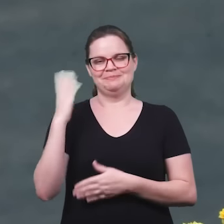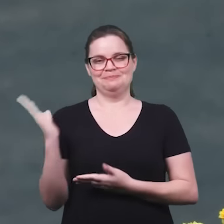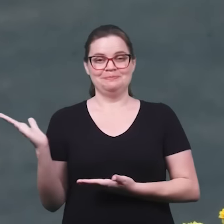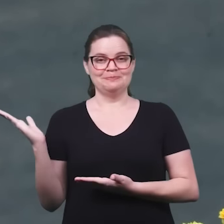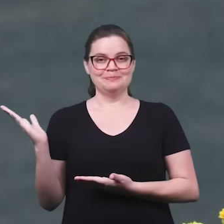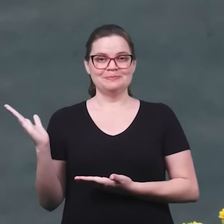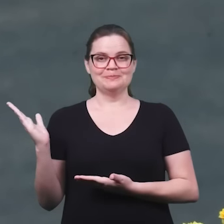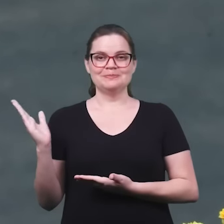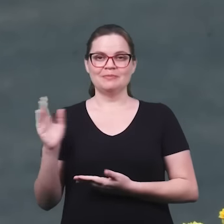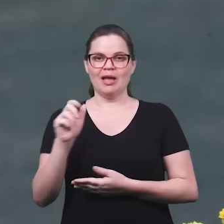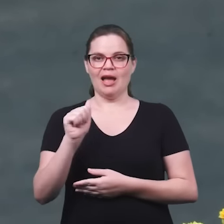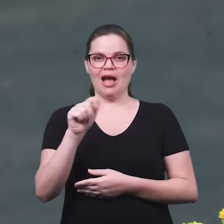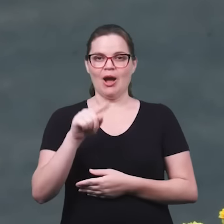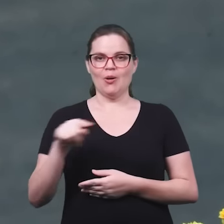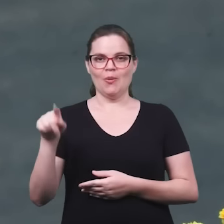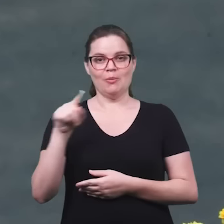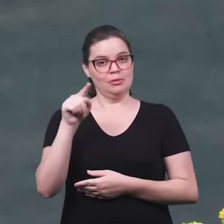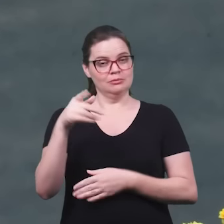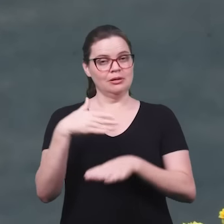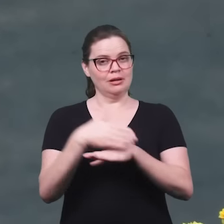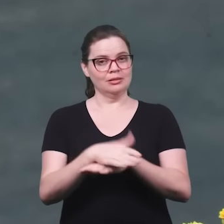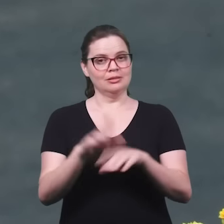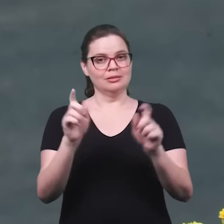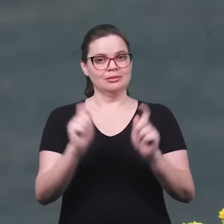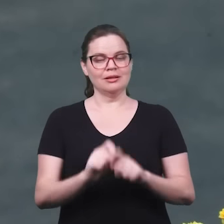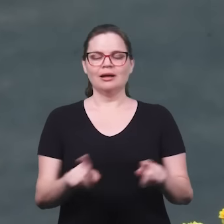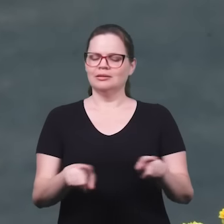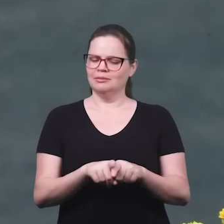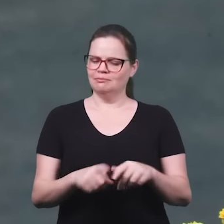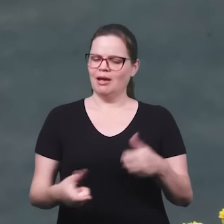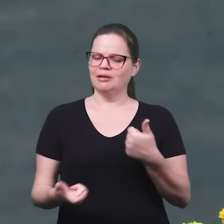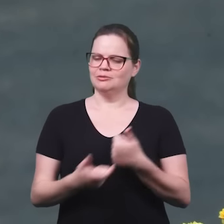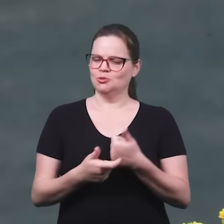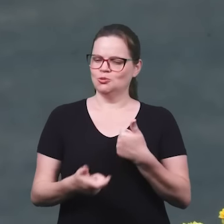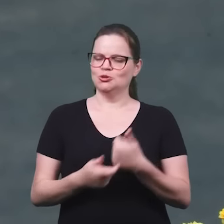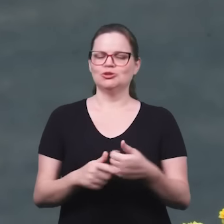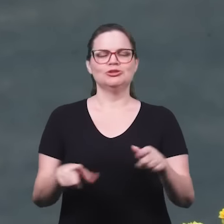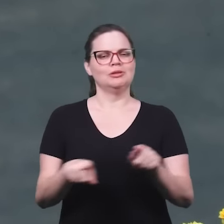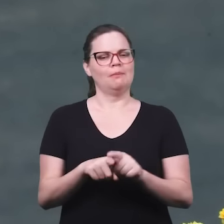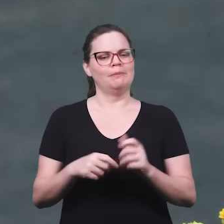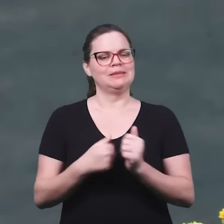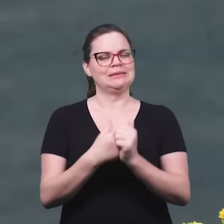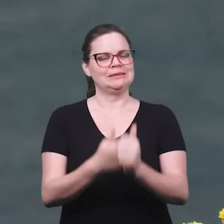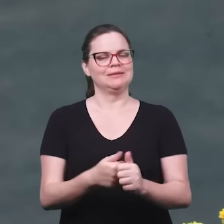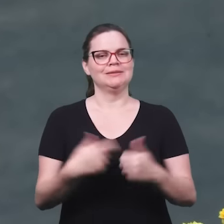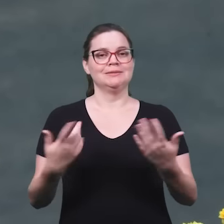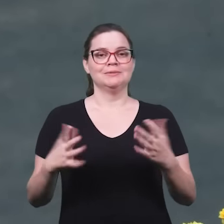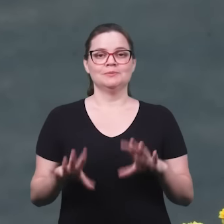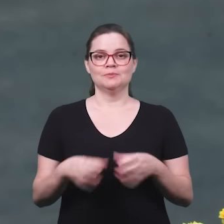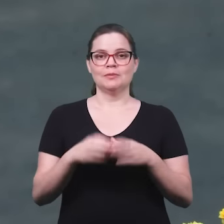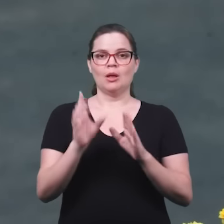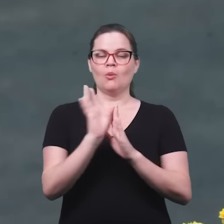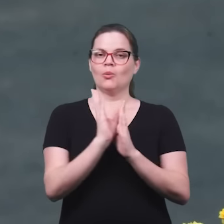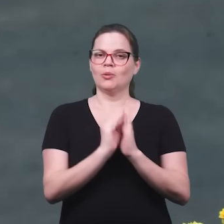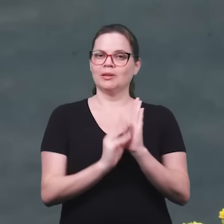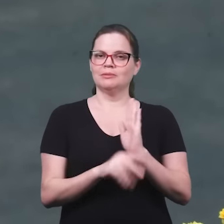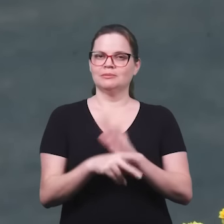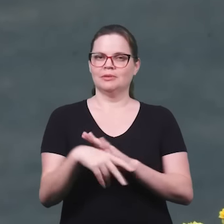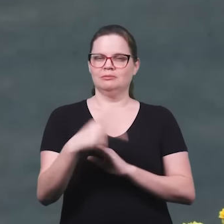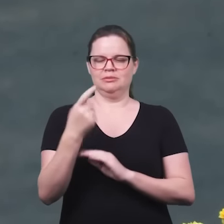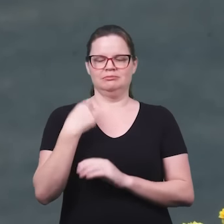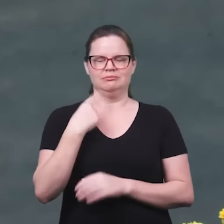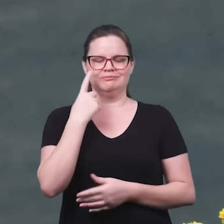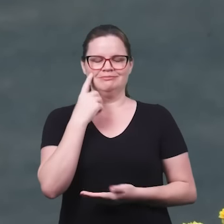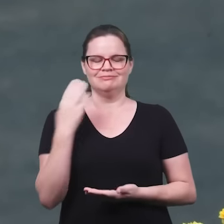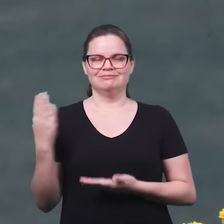você também seguir, entrar, agregar a esse grupo que já está sendo beneficiado com os conteúdos que ele posta. Você vai